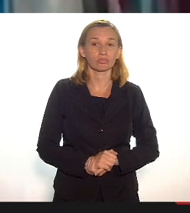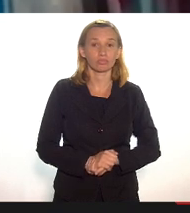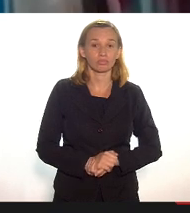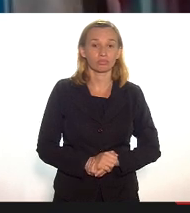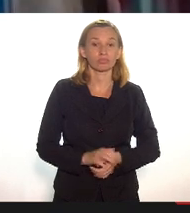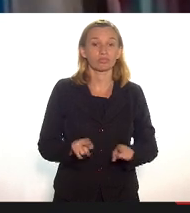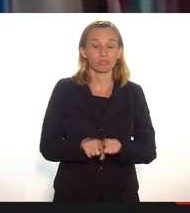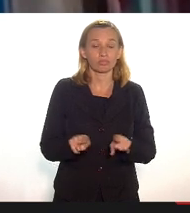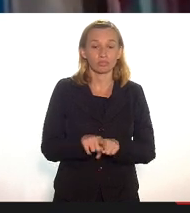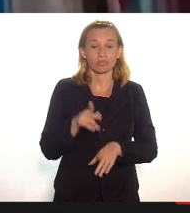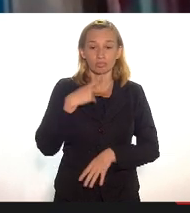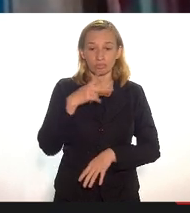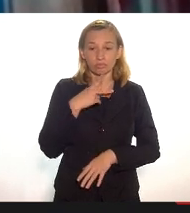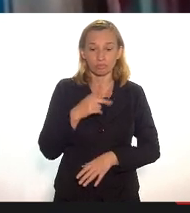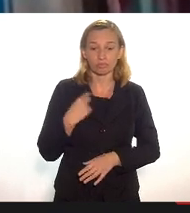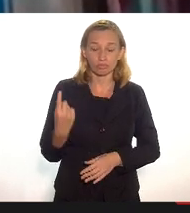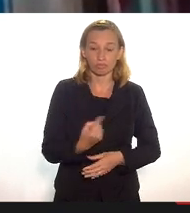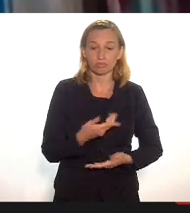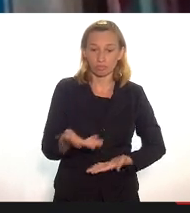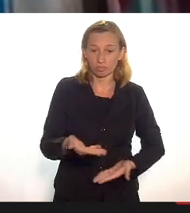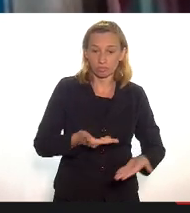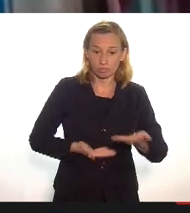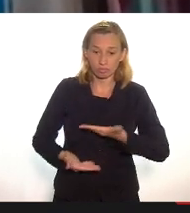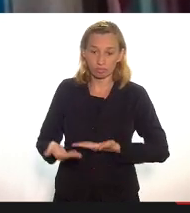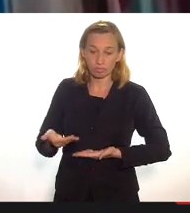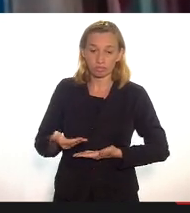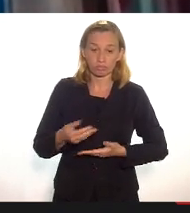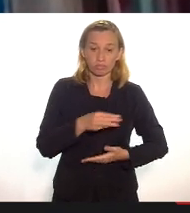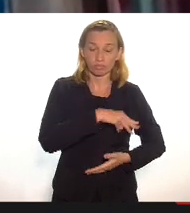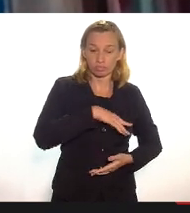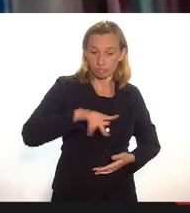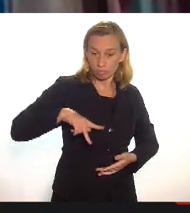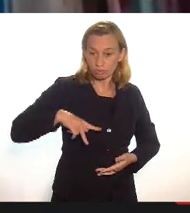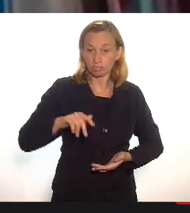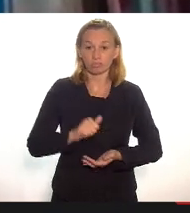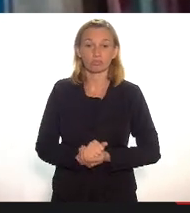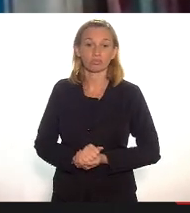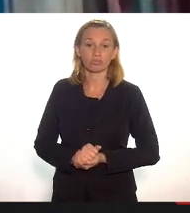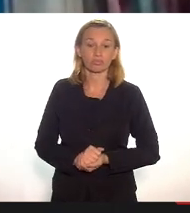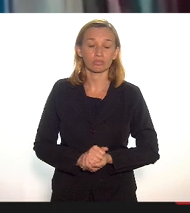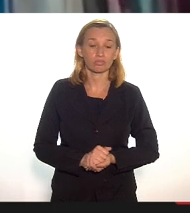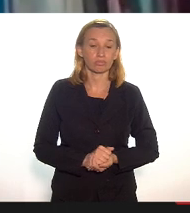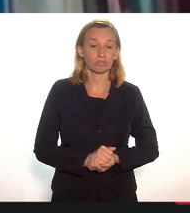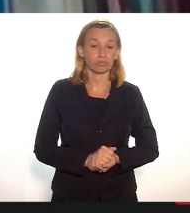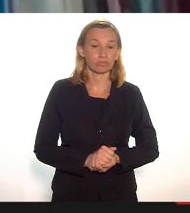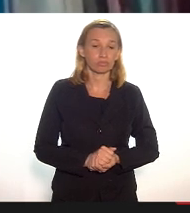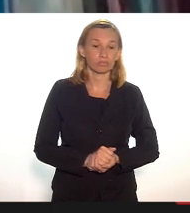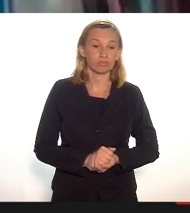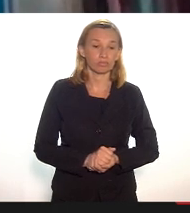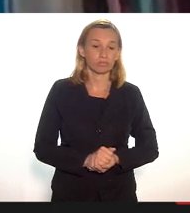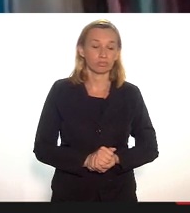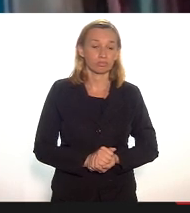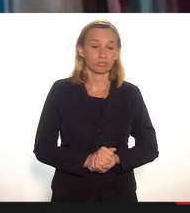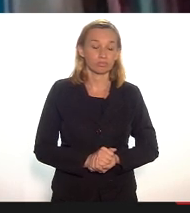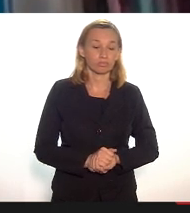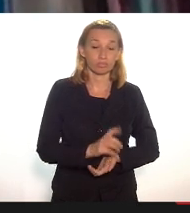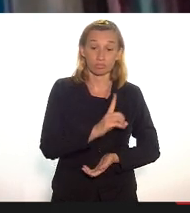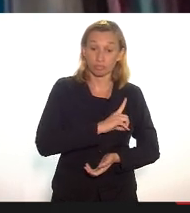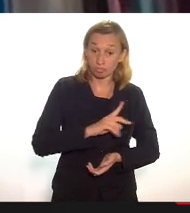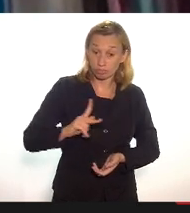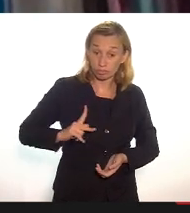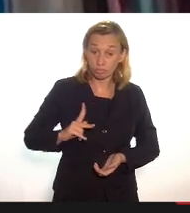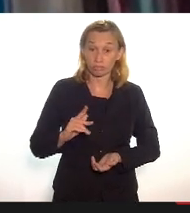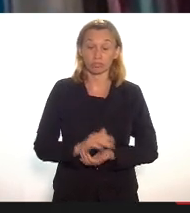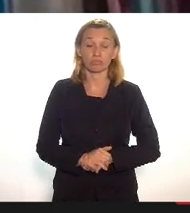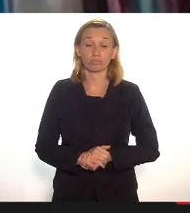Queria também dizer da nossa parceria com o Ministério Público, né? O Ministério Público tem sido, e a Defensoria Pública,